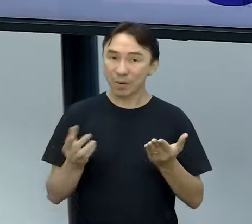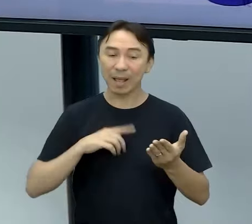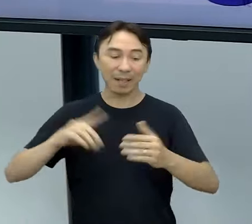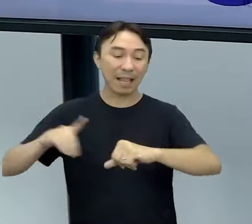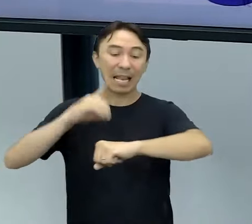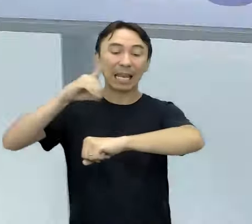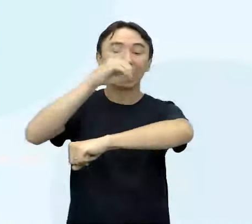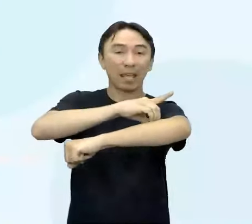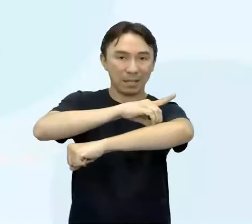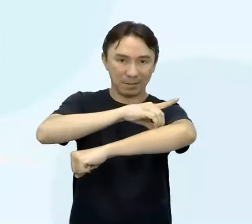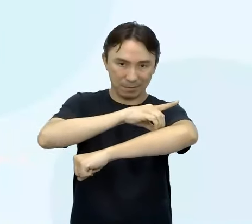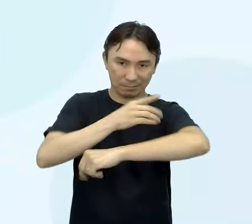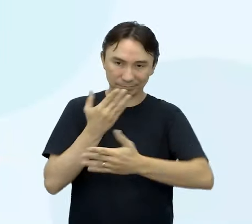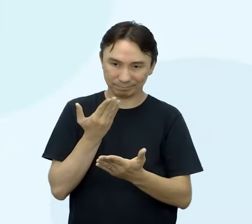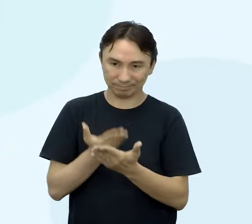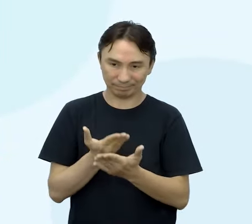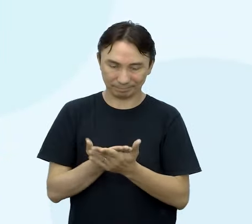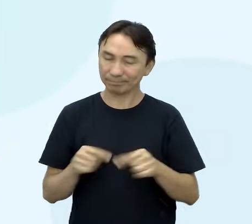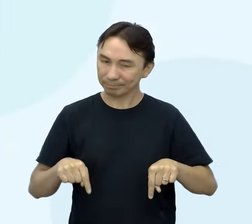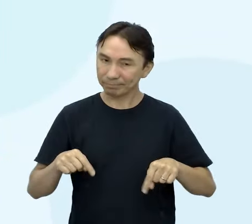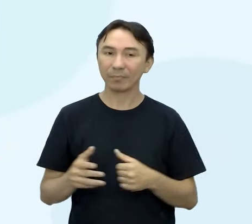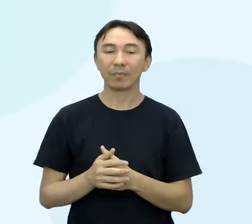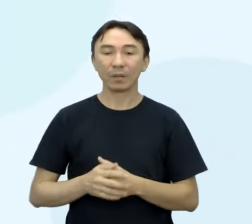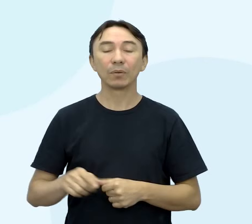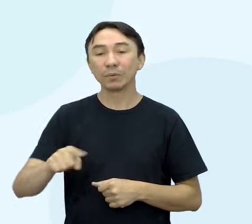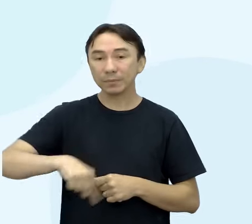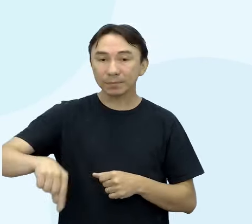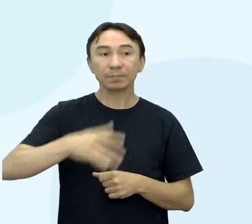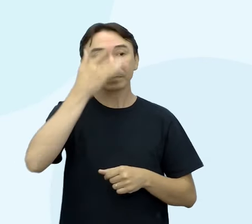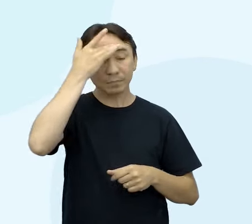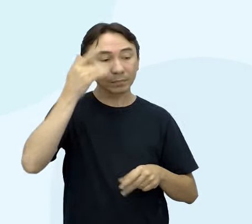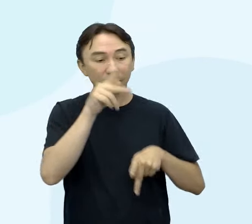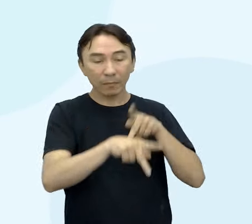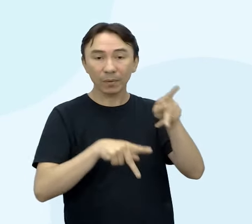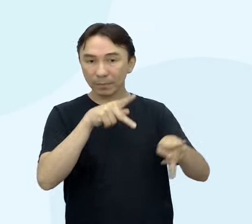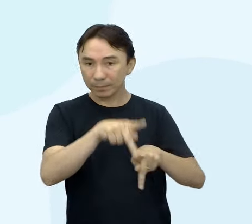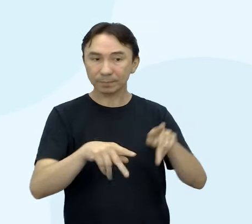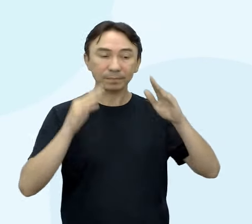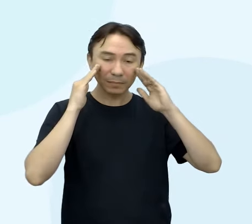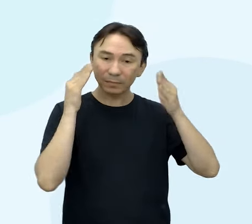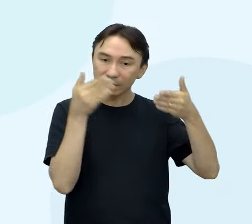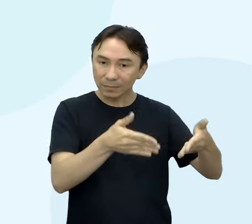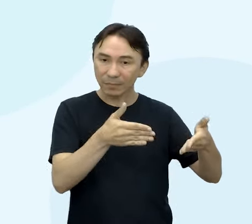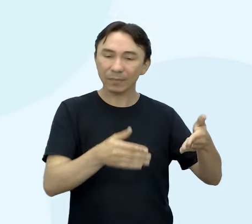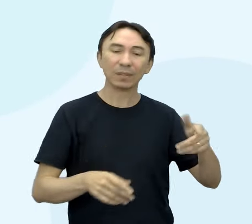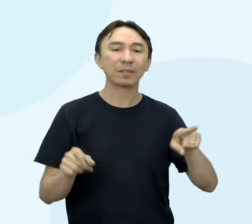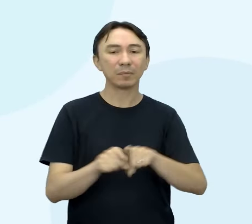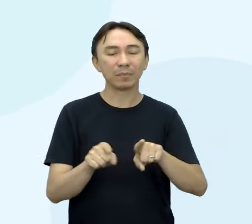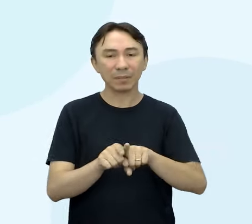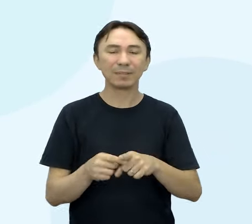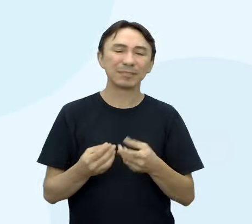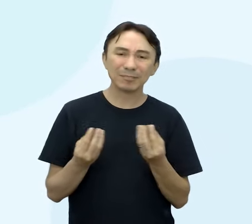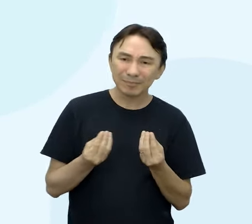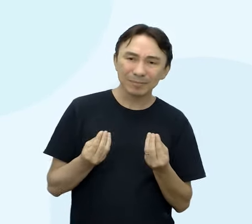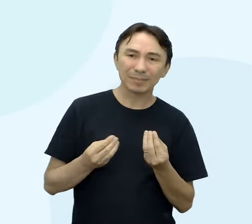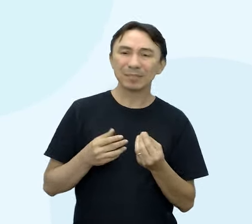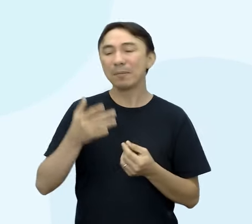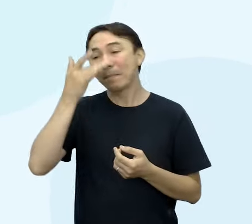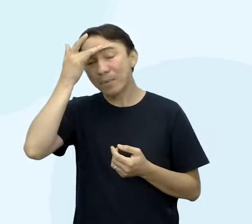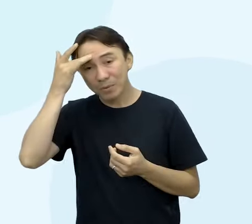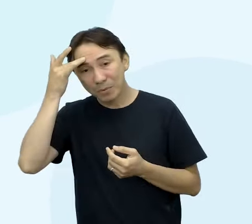o que que é essa reflexão? Então, gente vai refletir sobre o público-alvo e a escolha da amostra. Como assim? Ah, como que eu vou escolher as